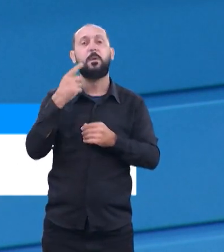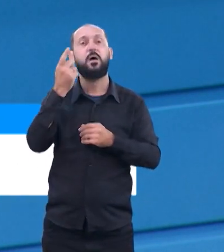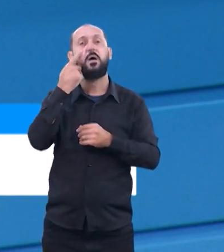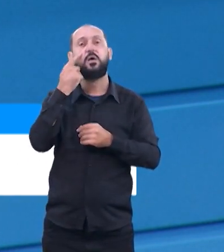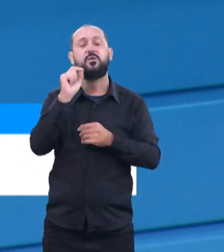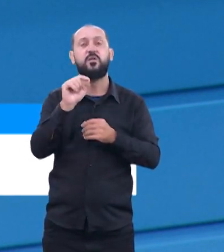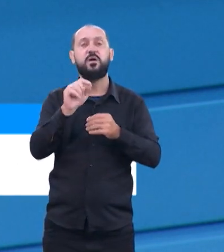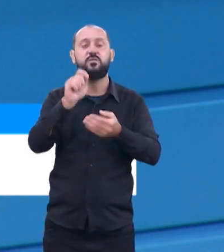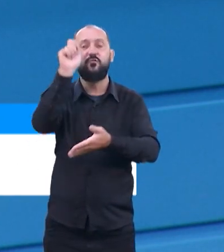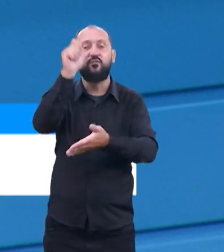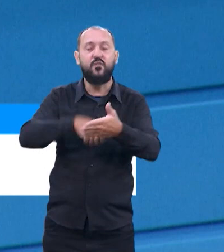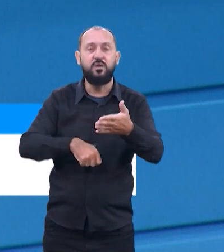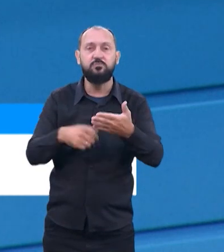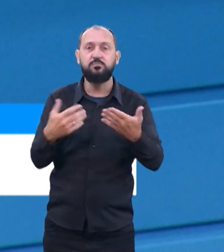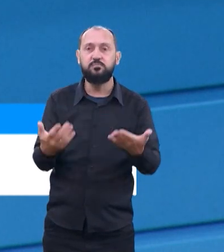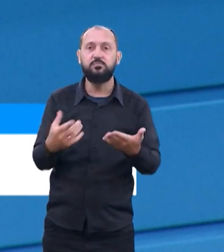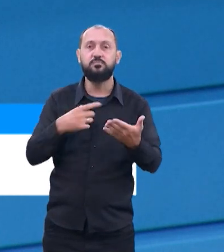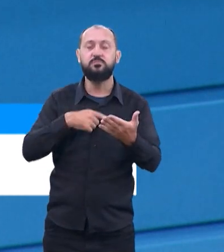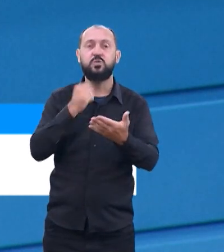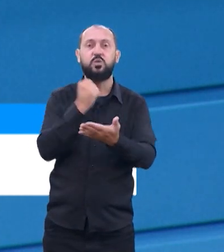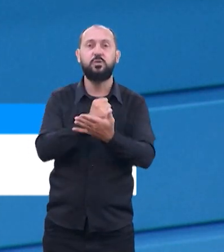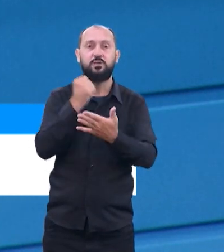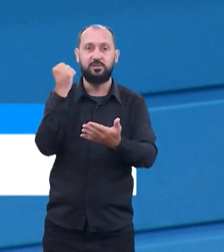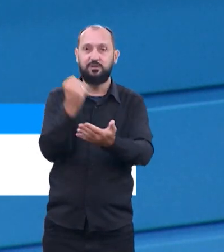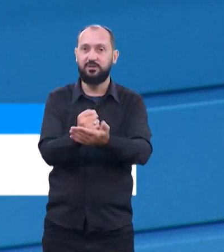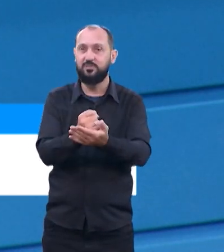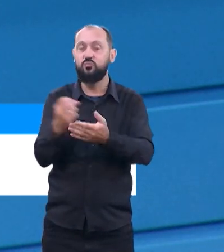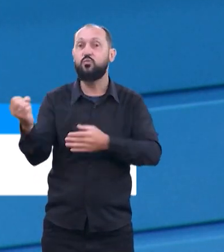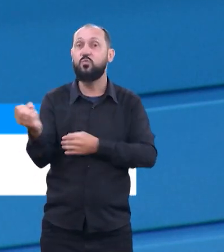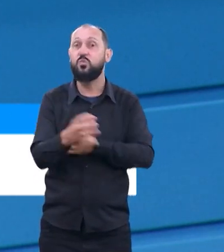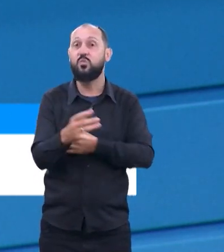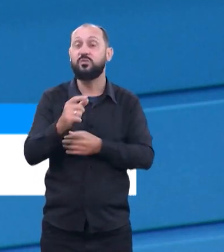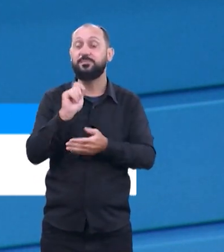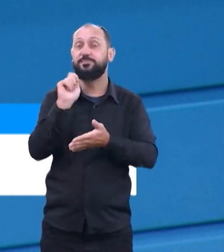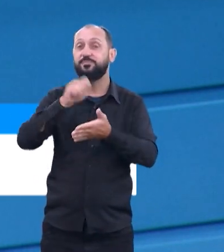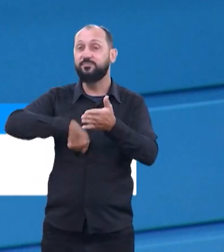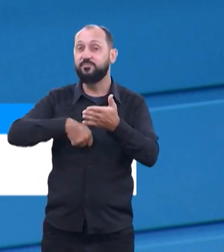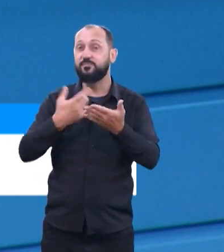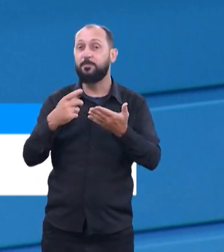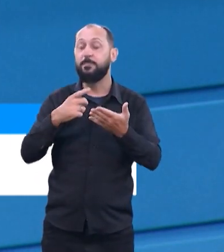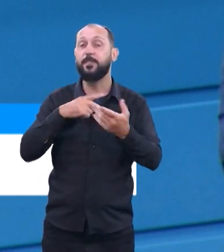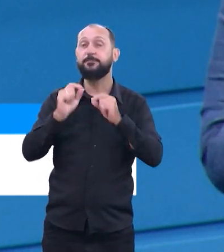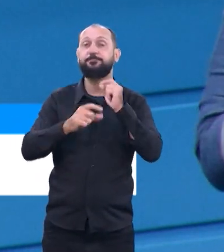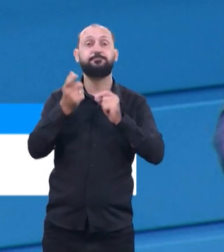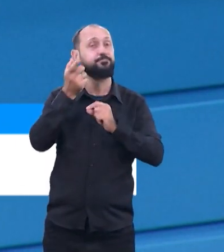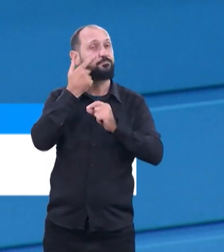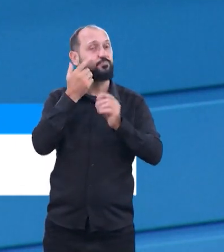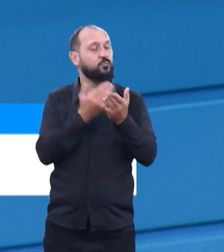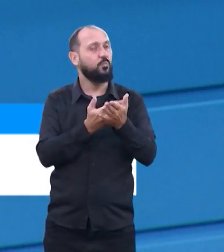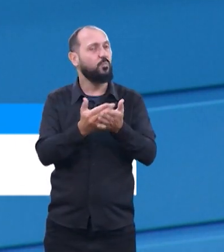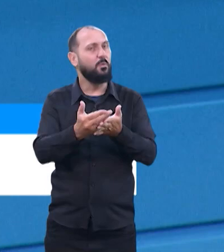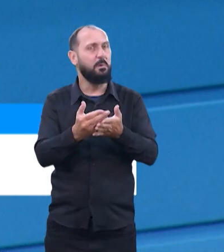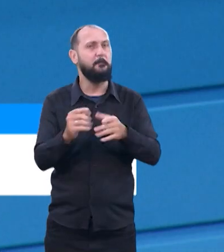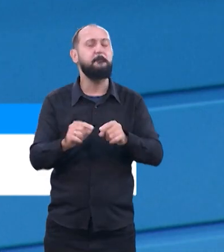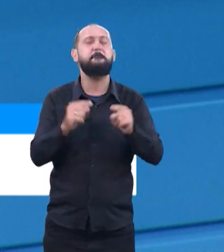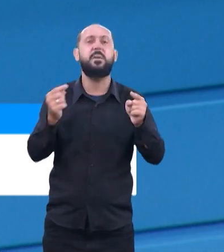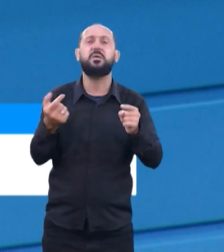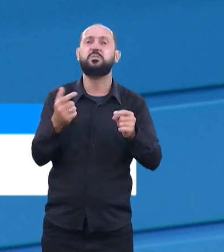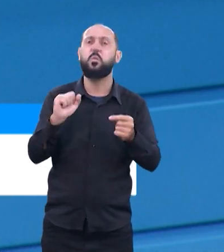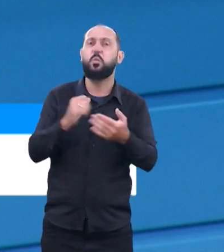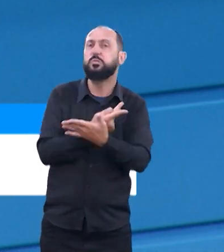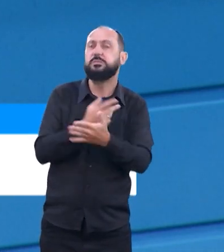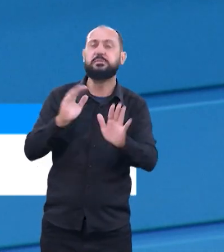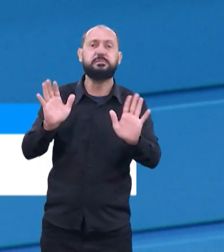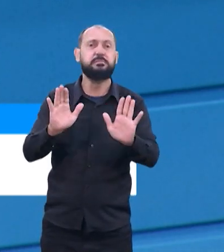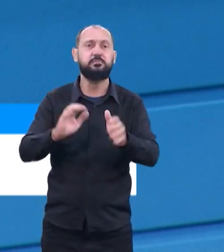para que isso fosse formalizado, para que o novo contrato seja assinado, para que tenha a previsão de início das obras,